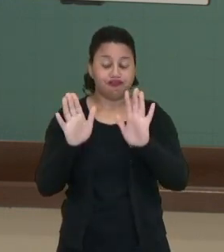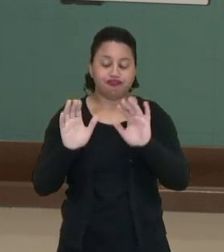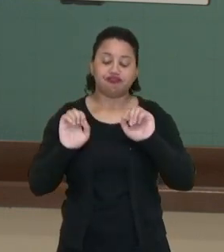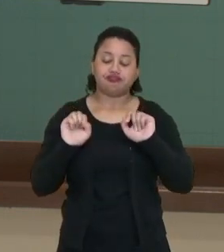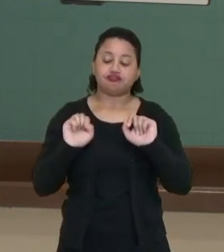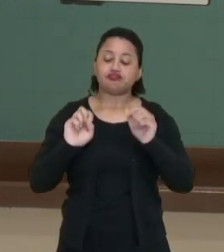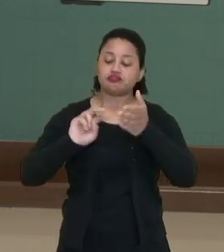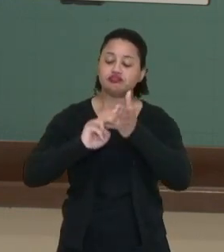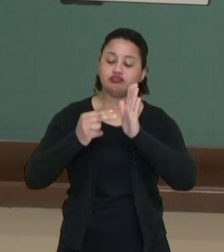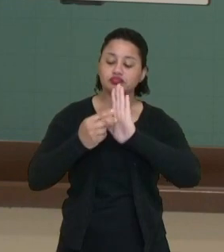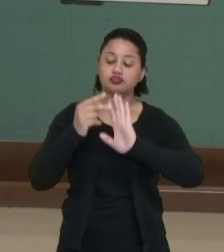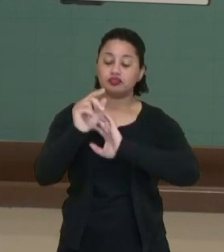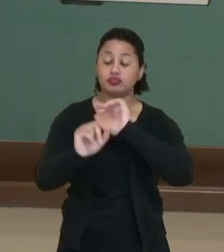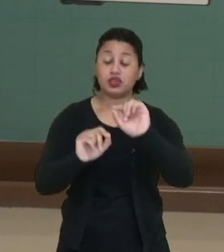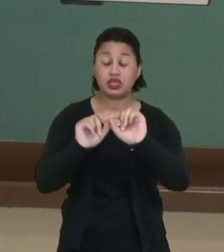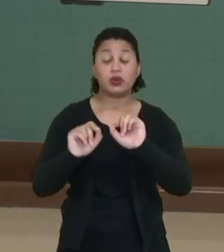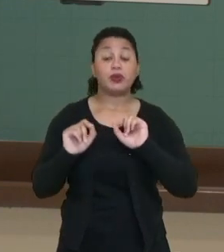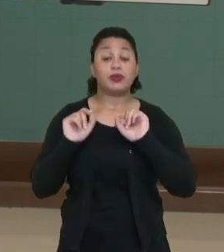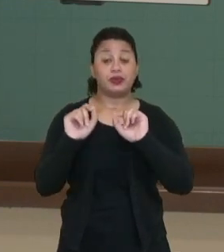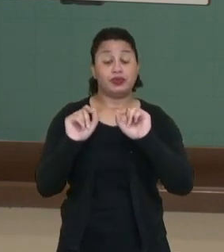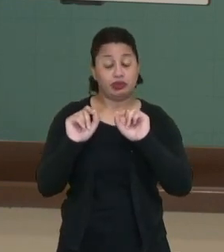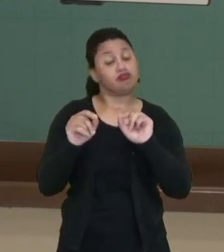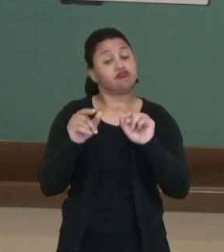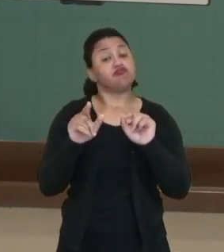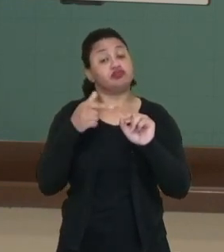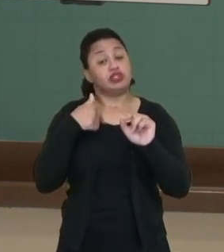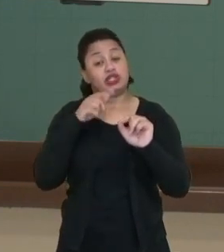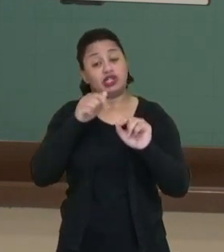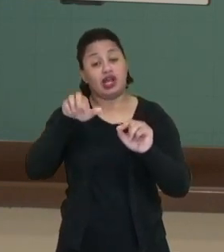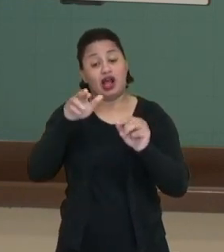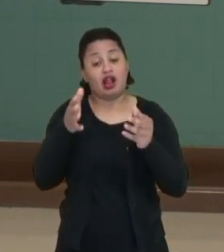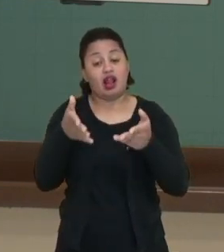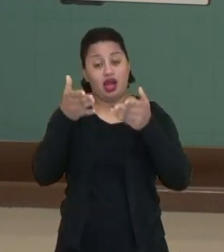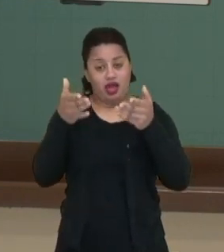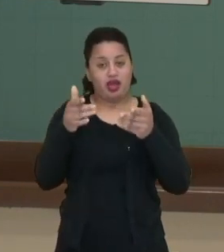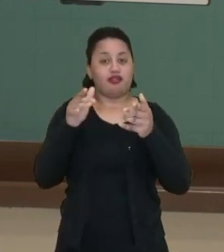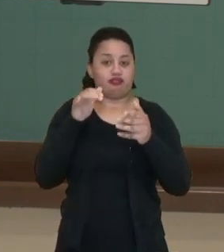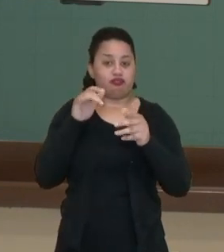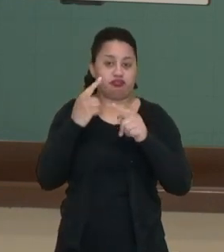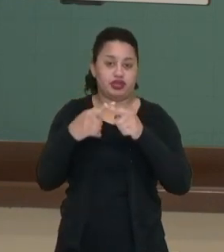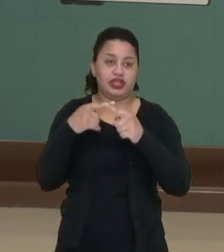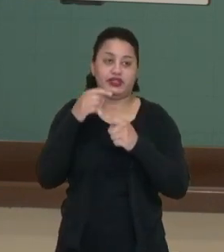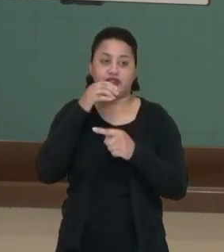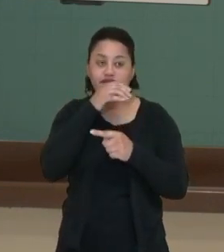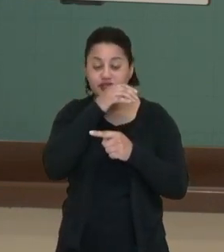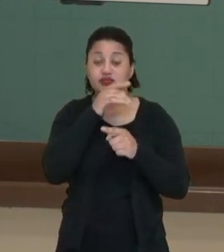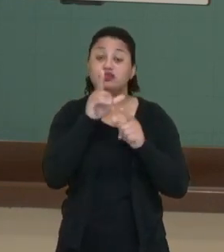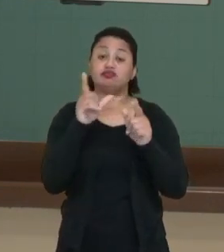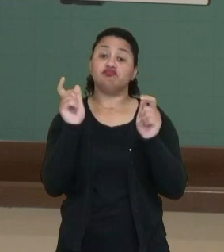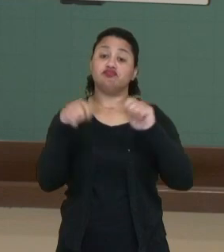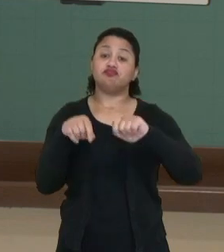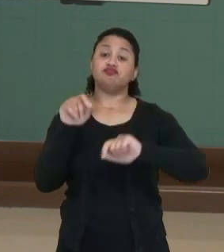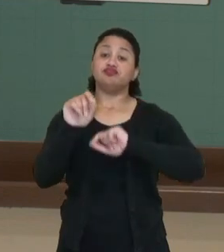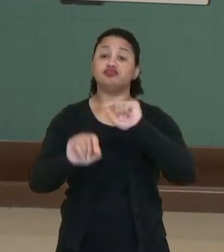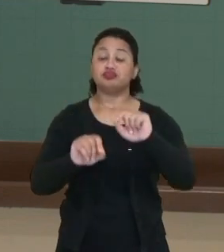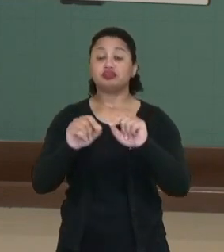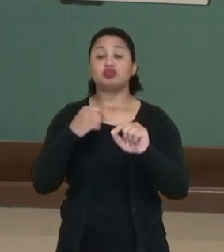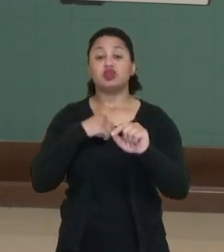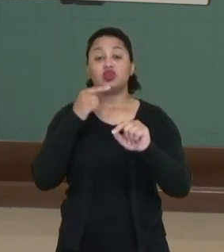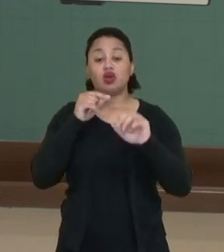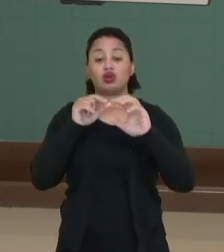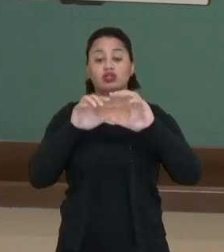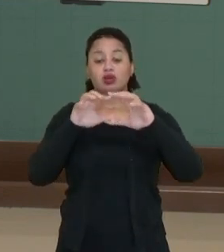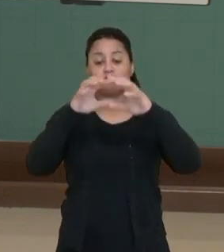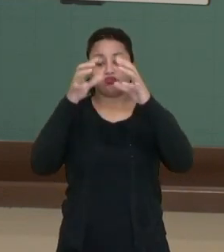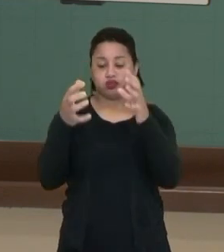ele é menos denso, ou seja, ele é mais leve, então ele vai ter uma capacidade maior para ocupar